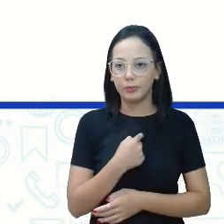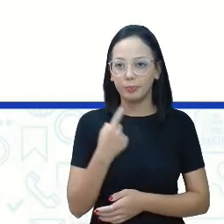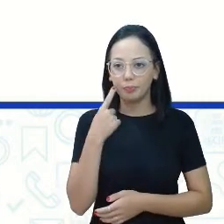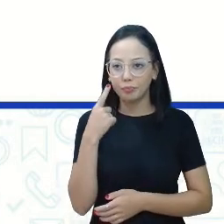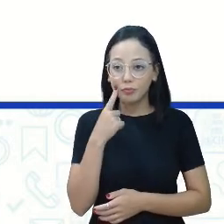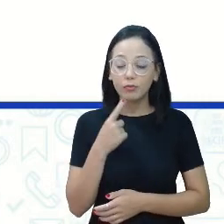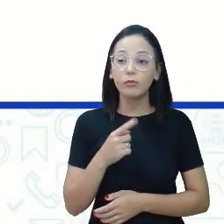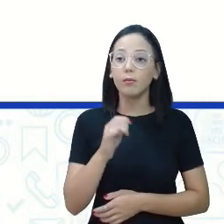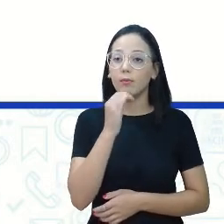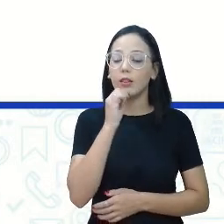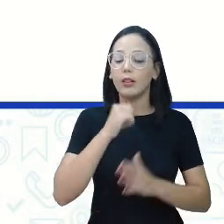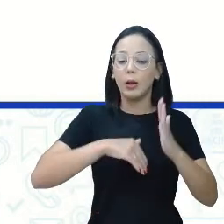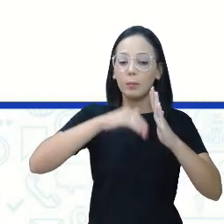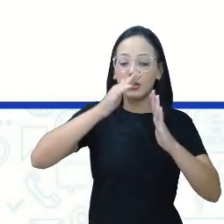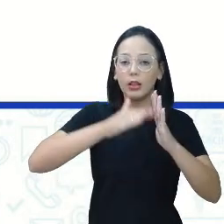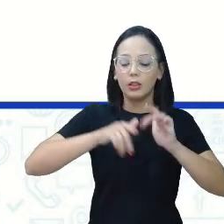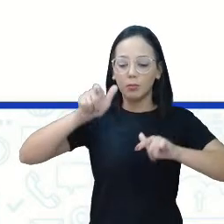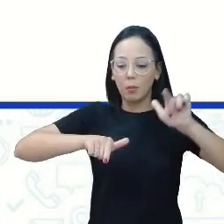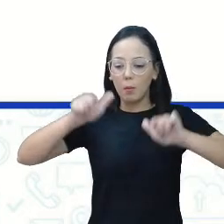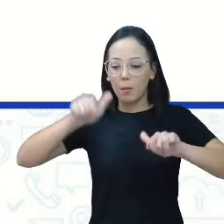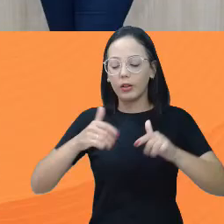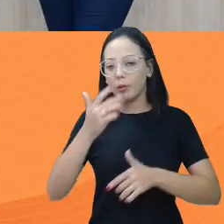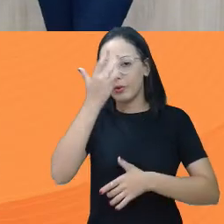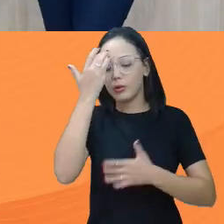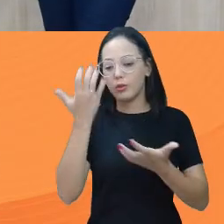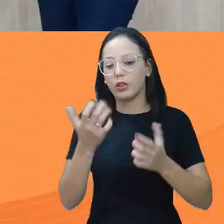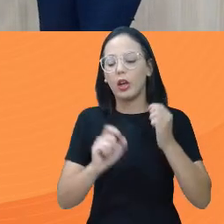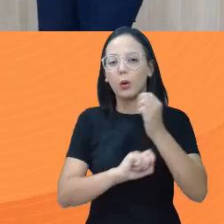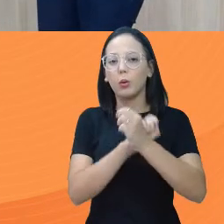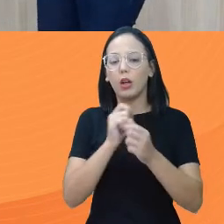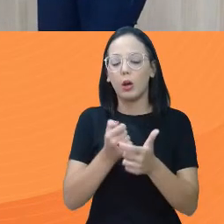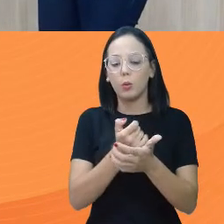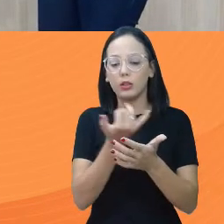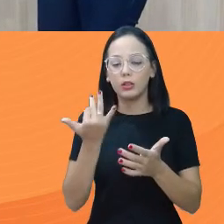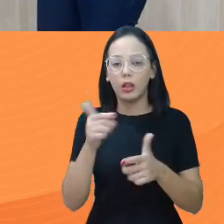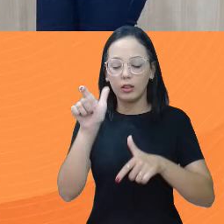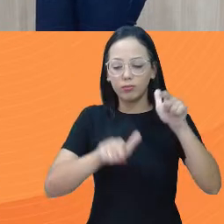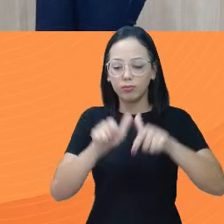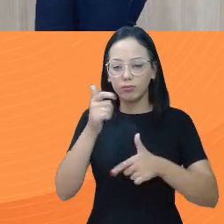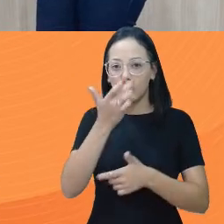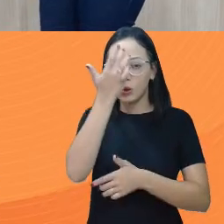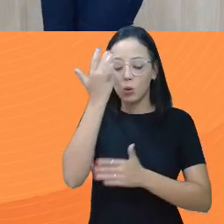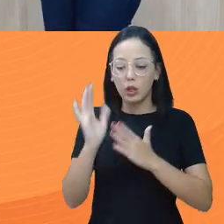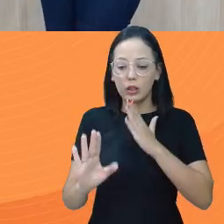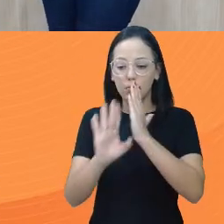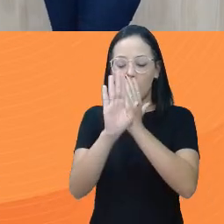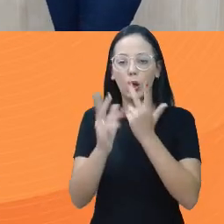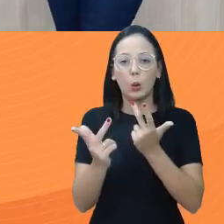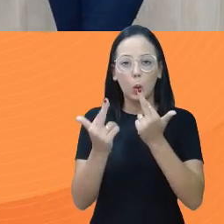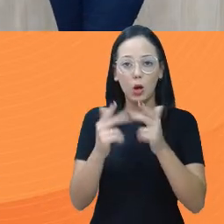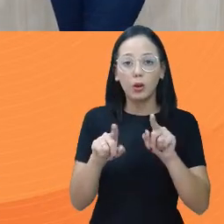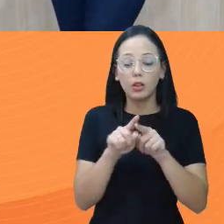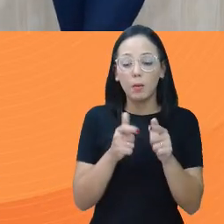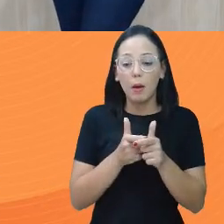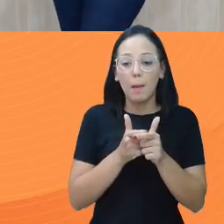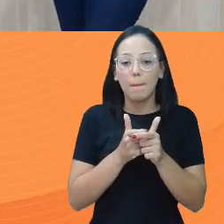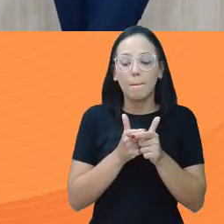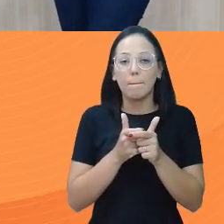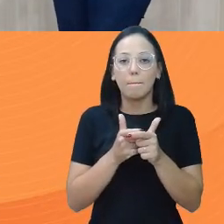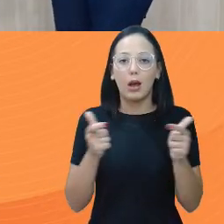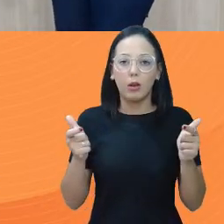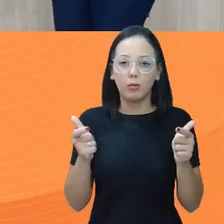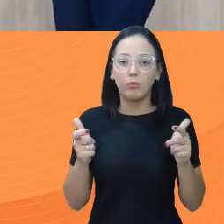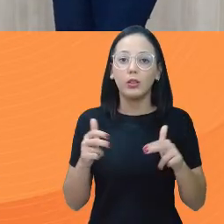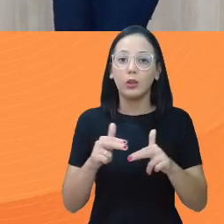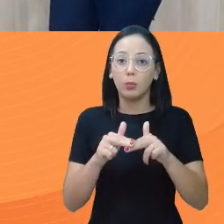tá pintadinho a quantidade de pessoas, ele quer que a quantidade de pessoas seja igual e a maior possível. Então,